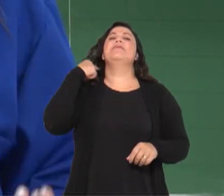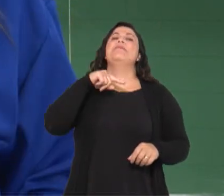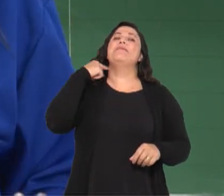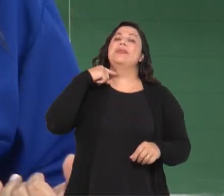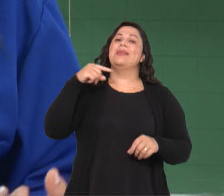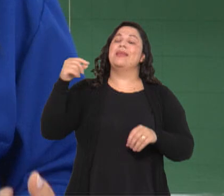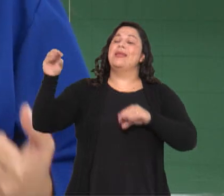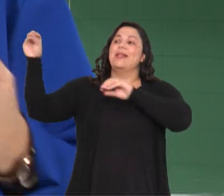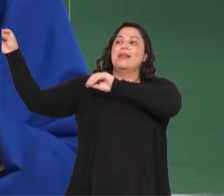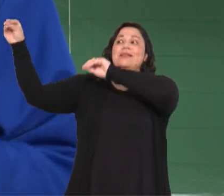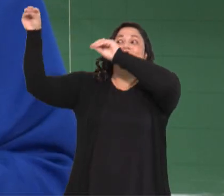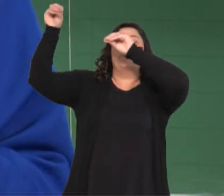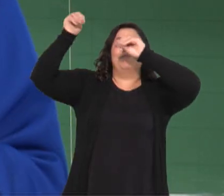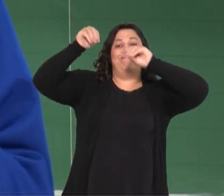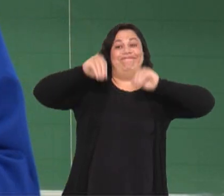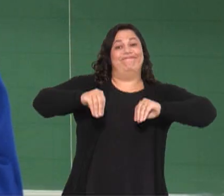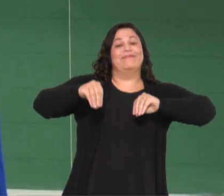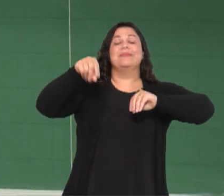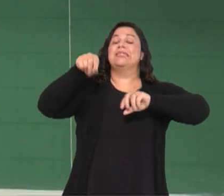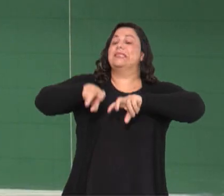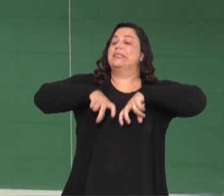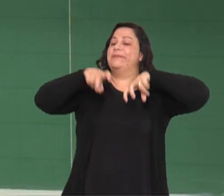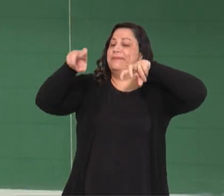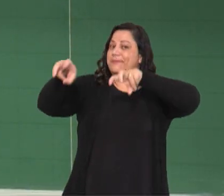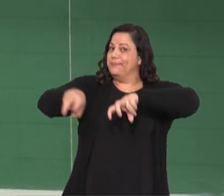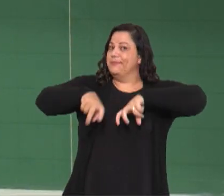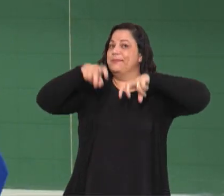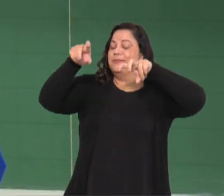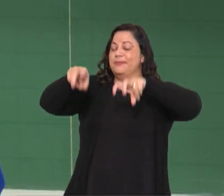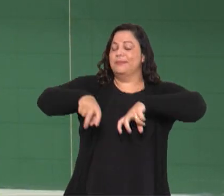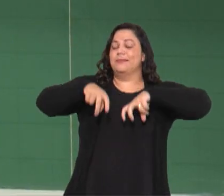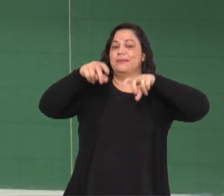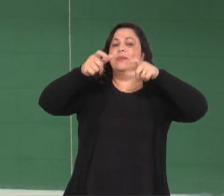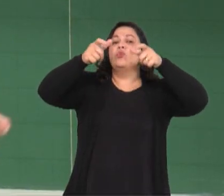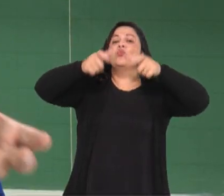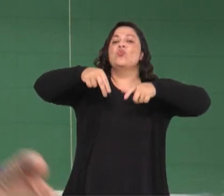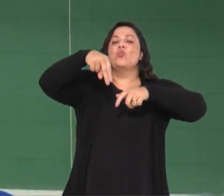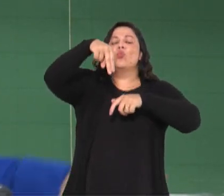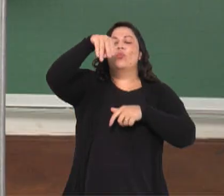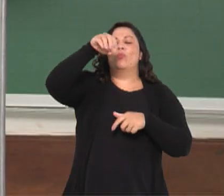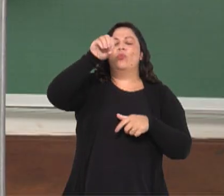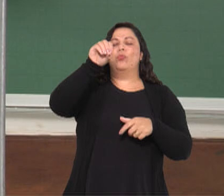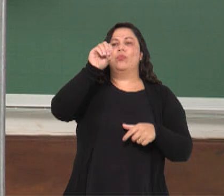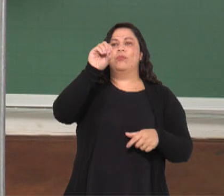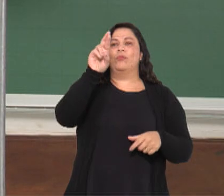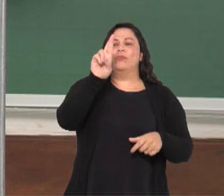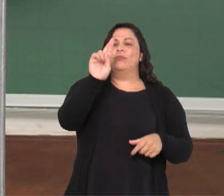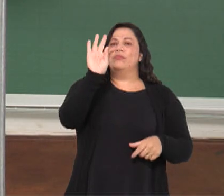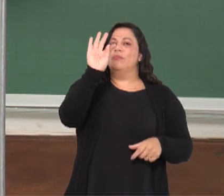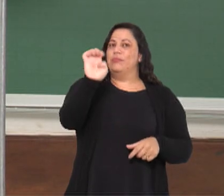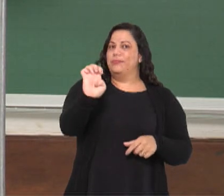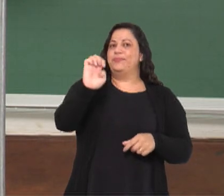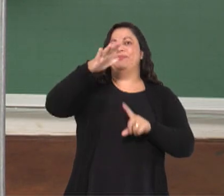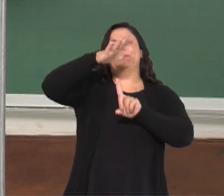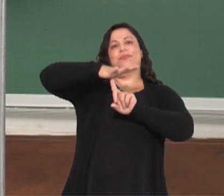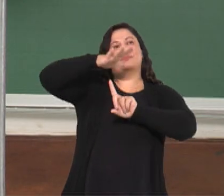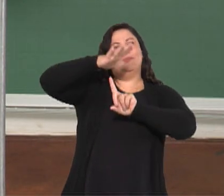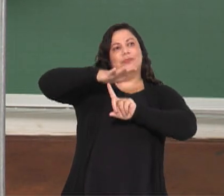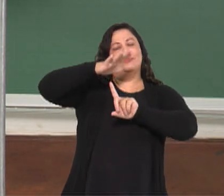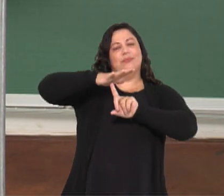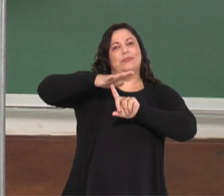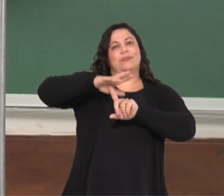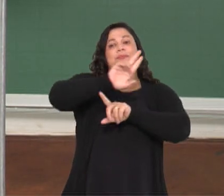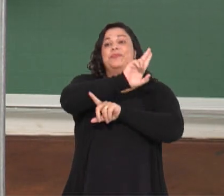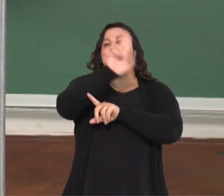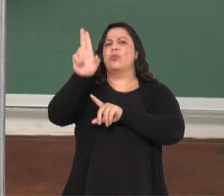vieram para essas terras, que ficavam localizadas na região norte do Paraná, certo? Então, foi o que nós chamamos de marcha